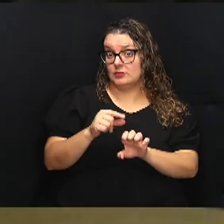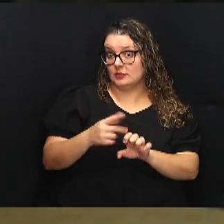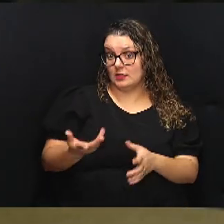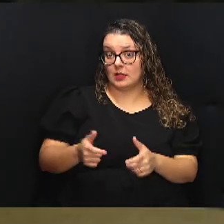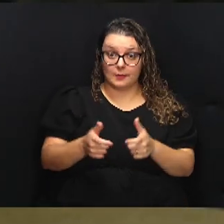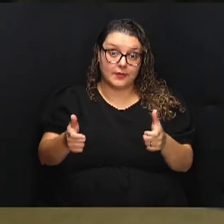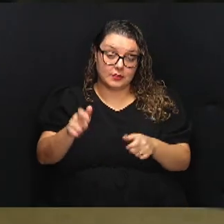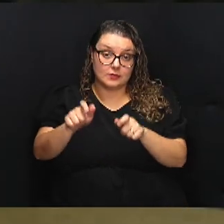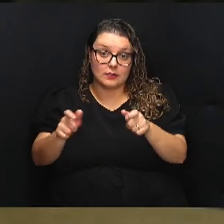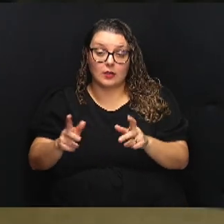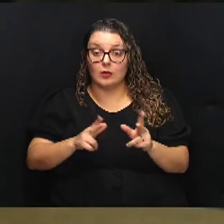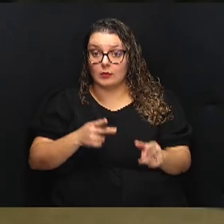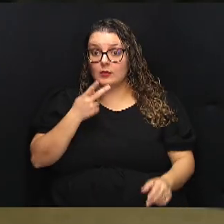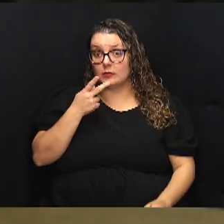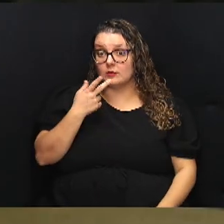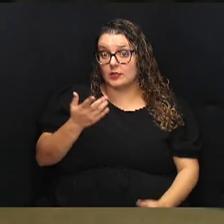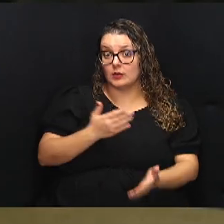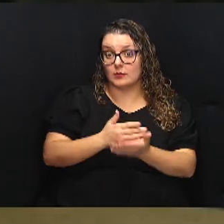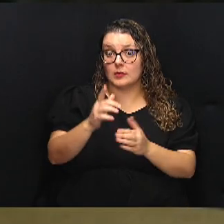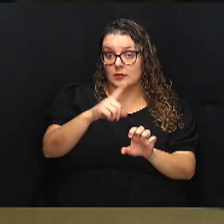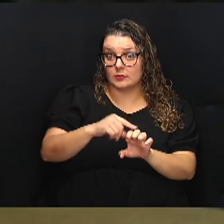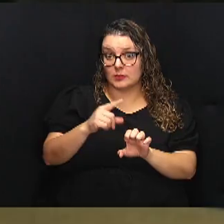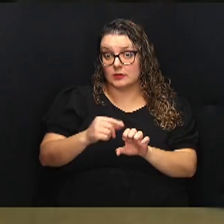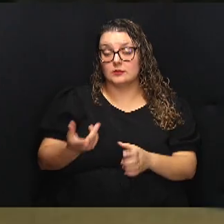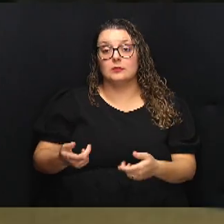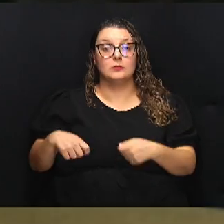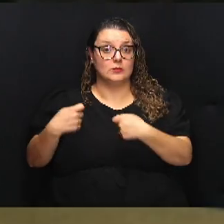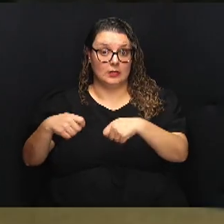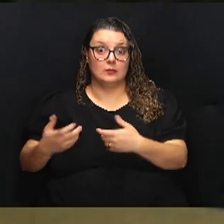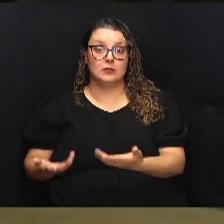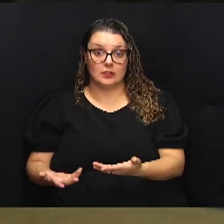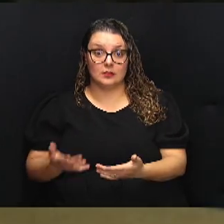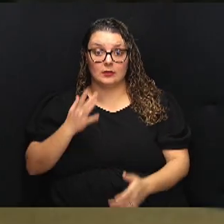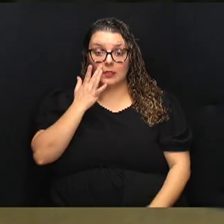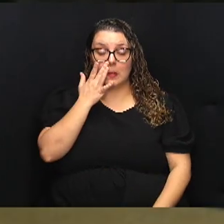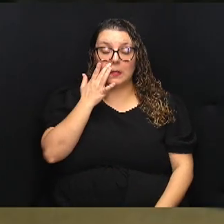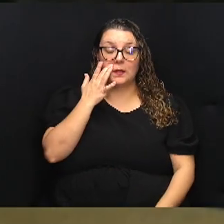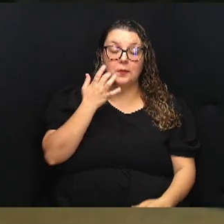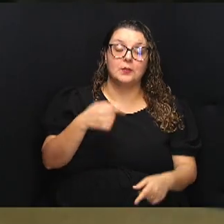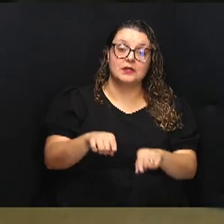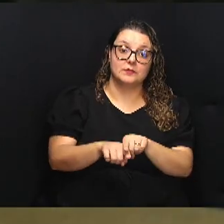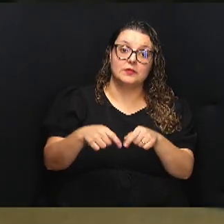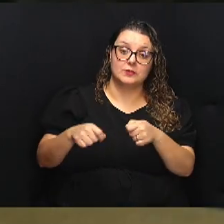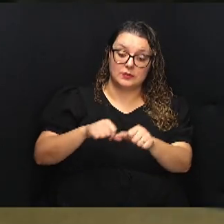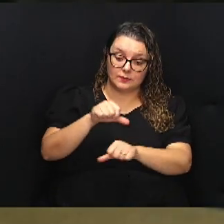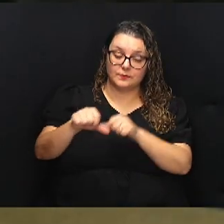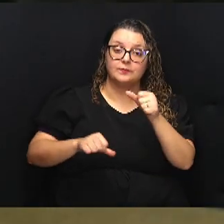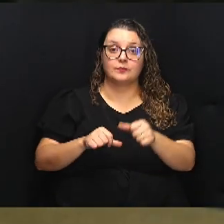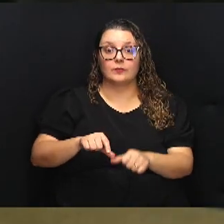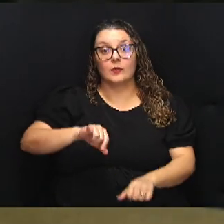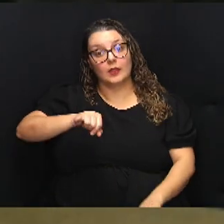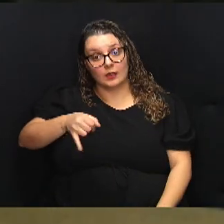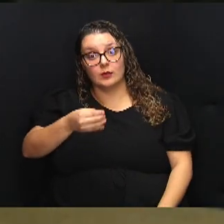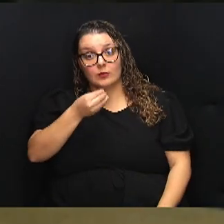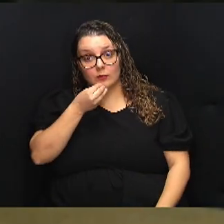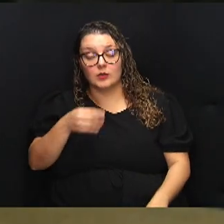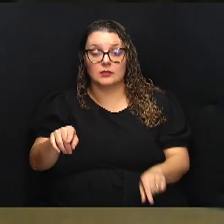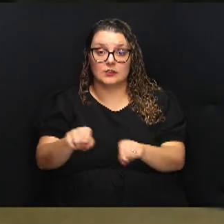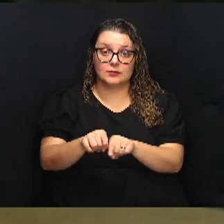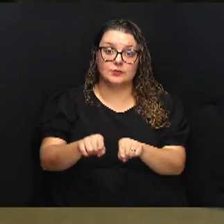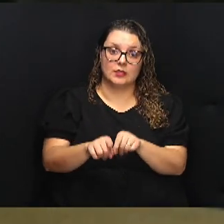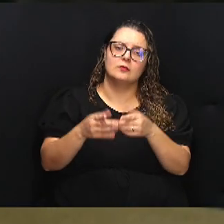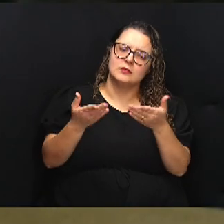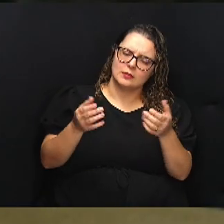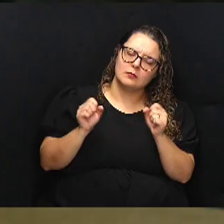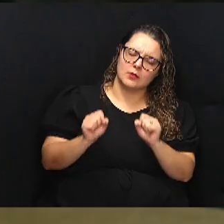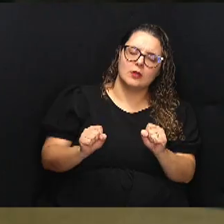das pessoas, como nós falamos aqui, começa a empreender por conta da necessidade, mas a necessidade que se transforma em oportunidade e você pode,